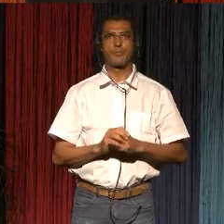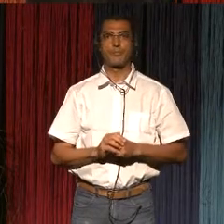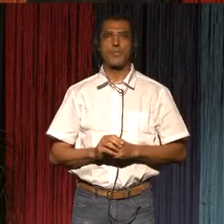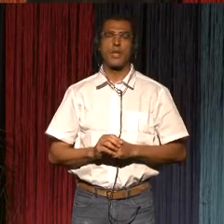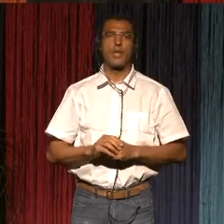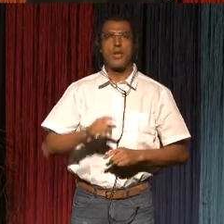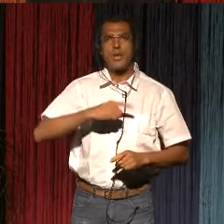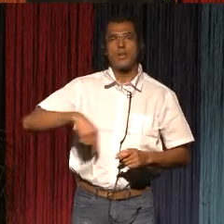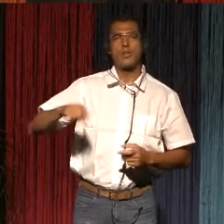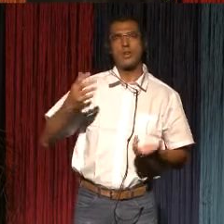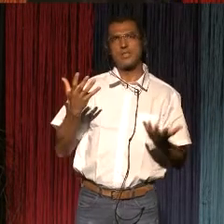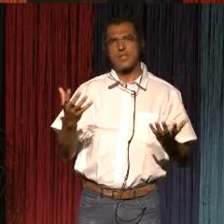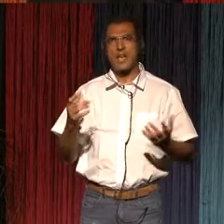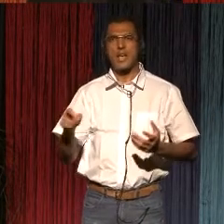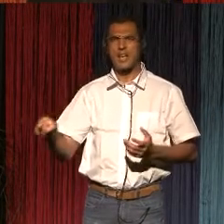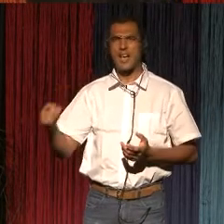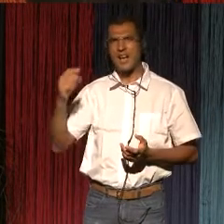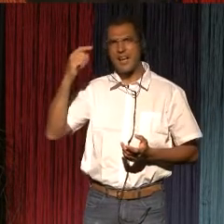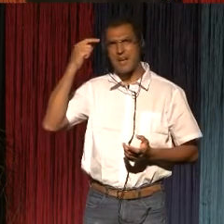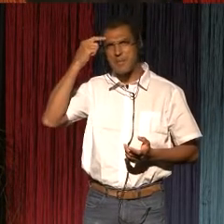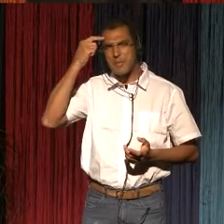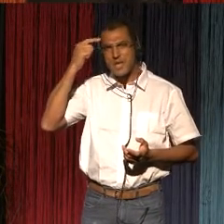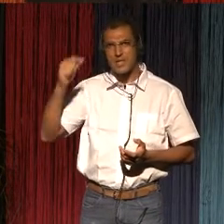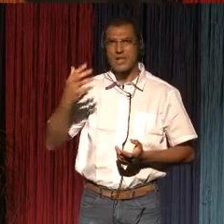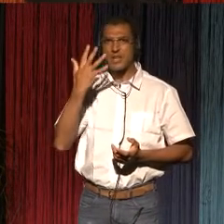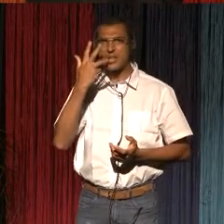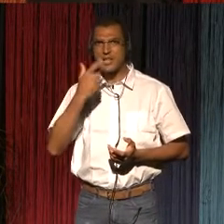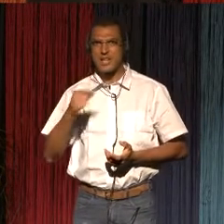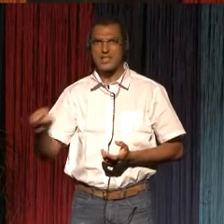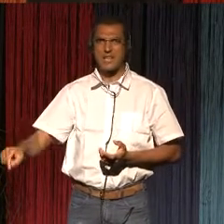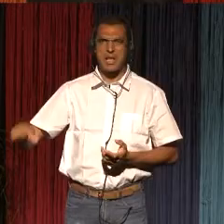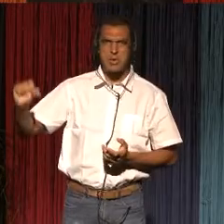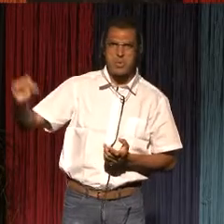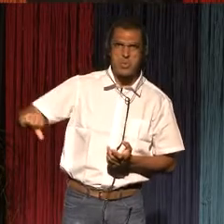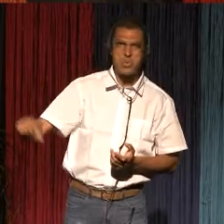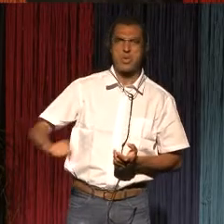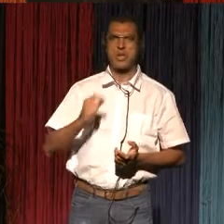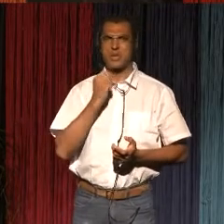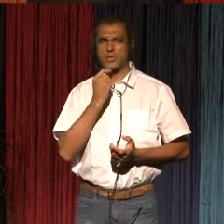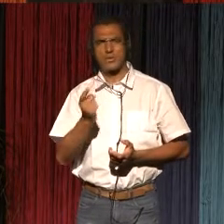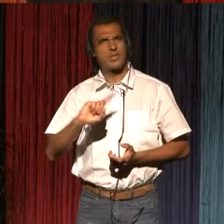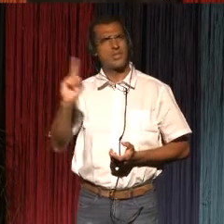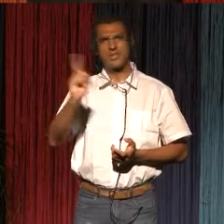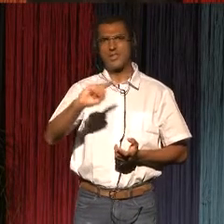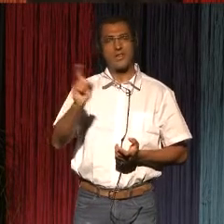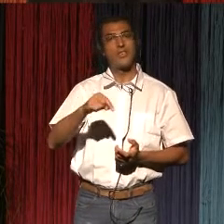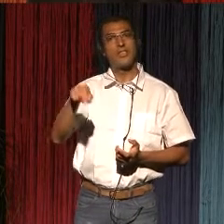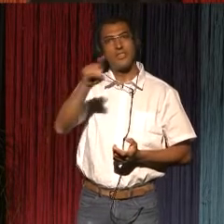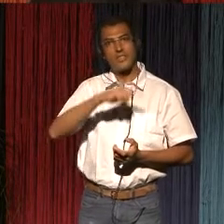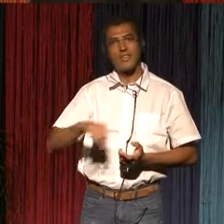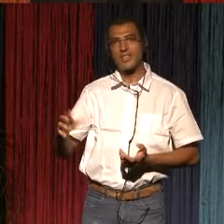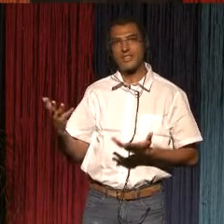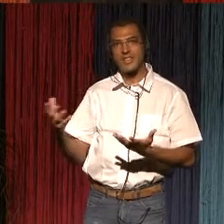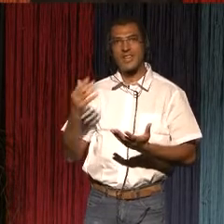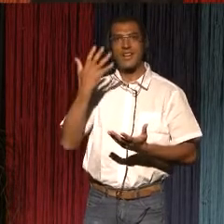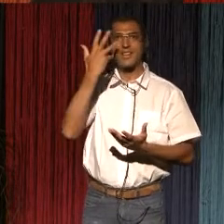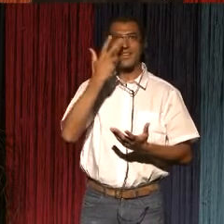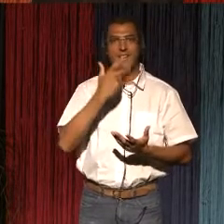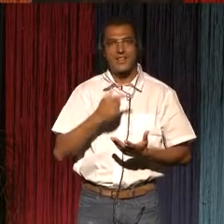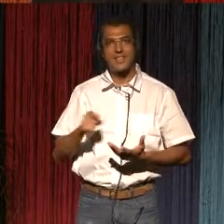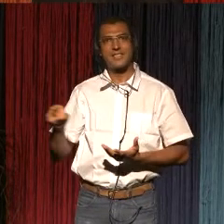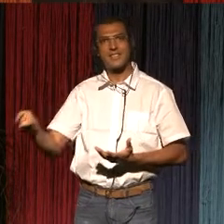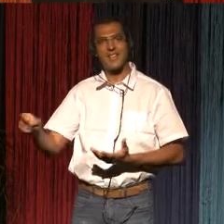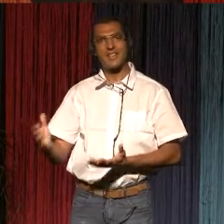crianças pensem que elas são um fracasso. A gente quer que elas amem aprender, que elas amem a escola e não que elas não gostem de